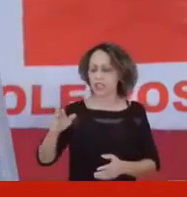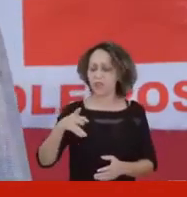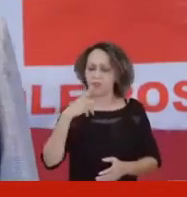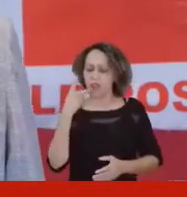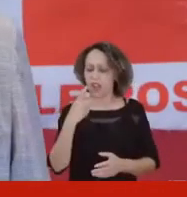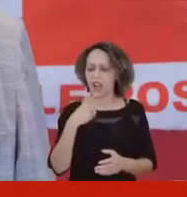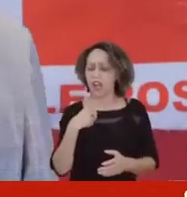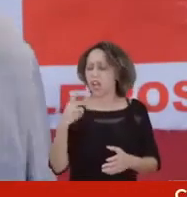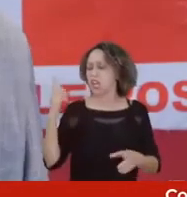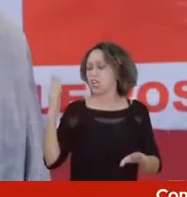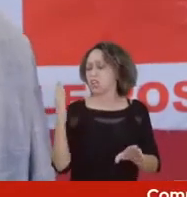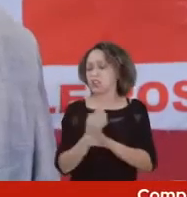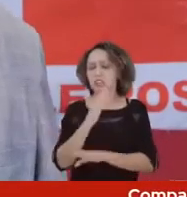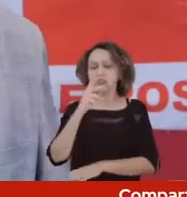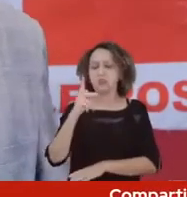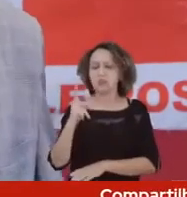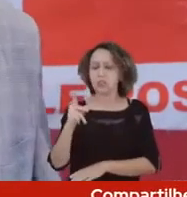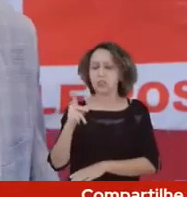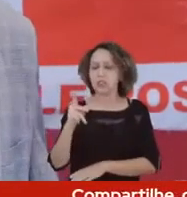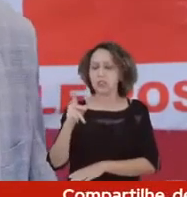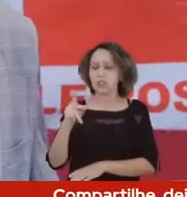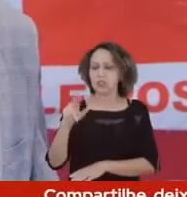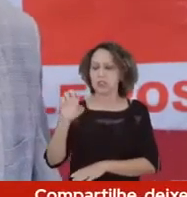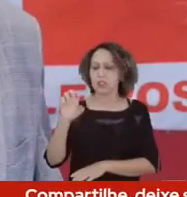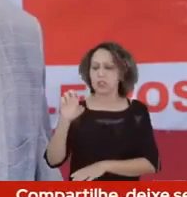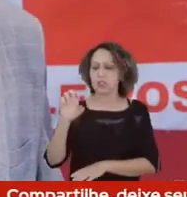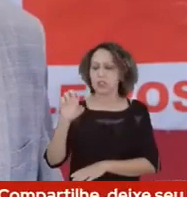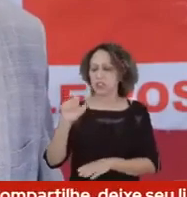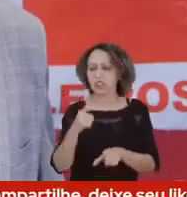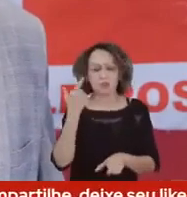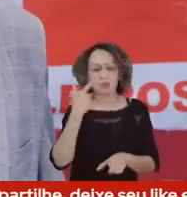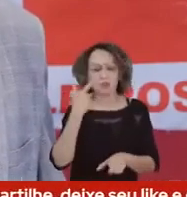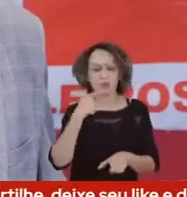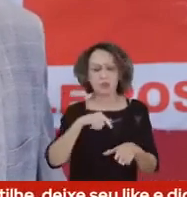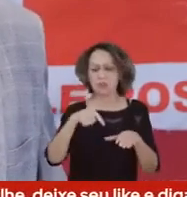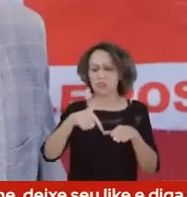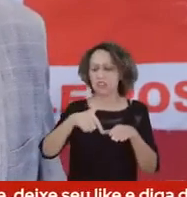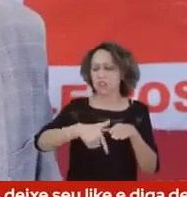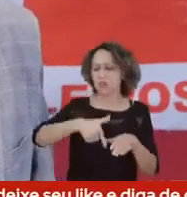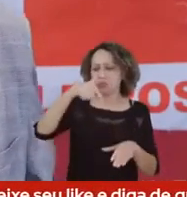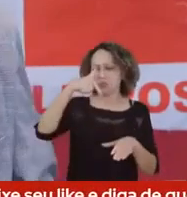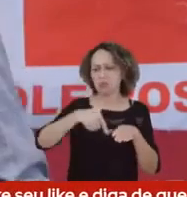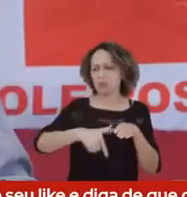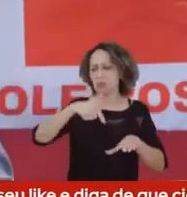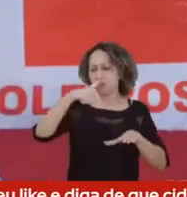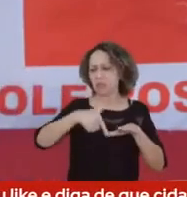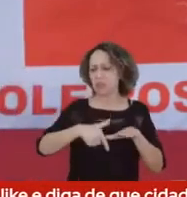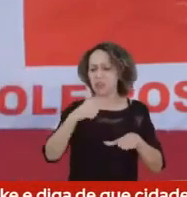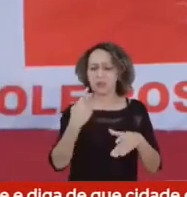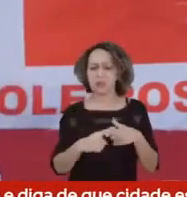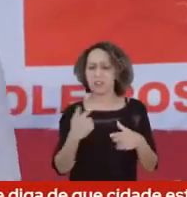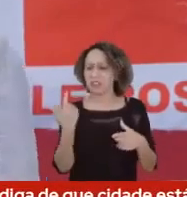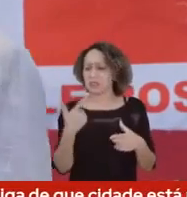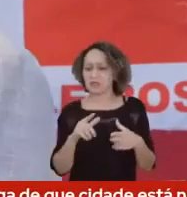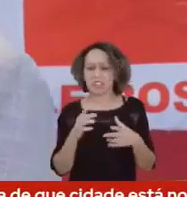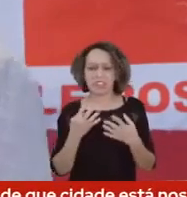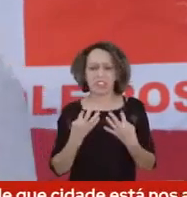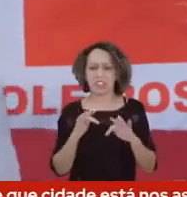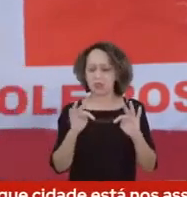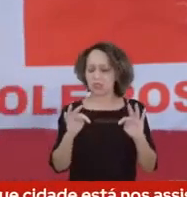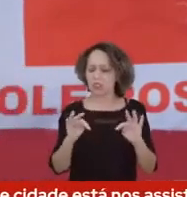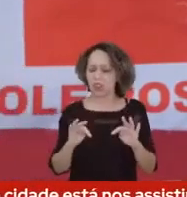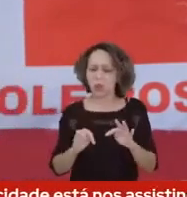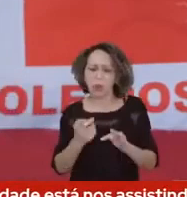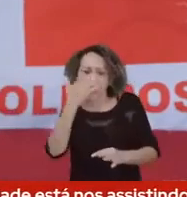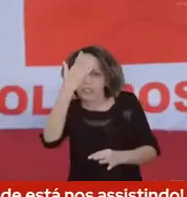tecnologia. Quantas pessoas desacreditaram a gente? Pois bem, companheiros, nós